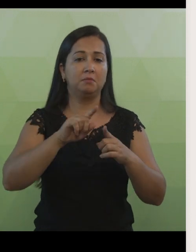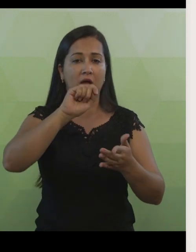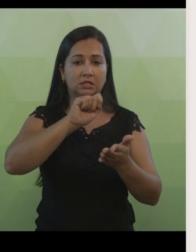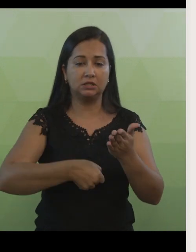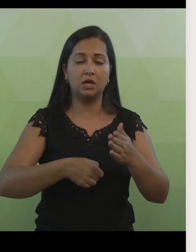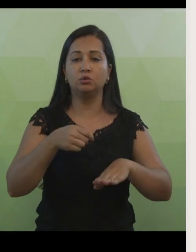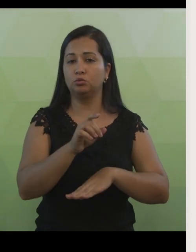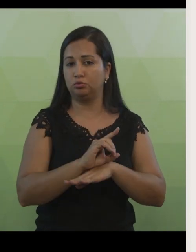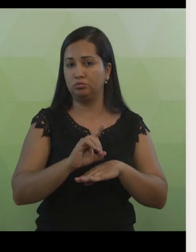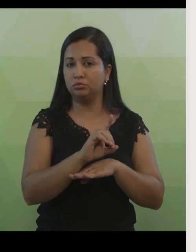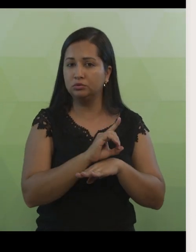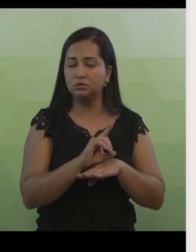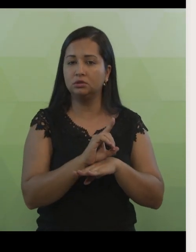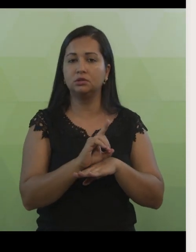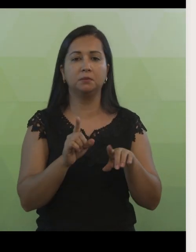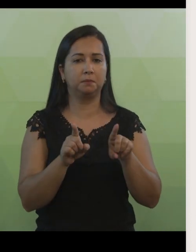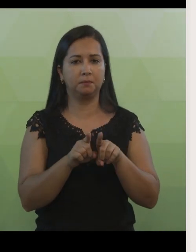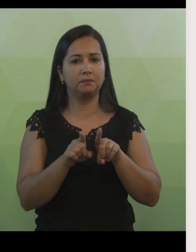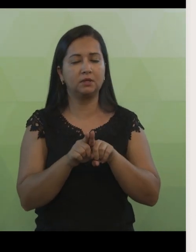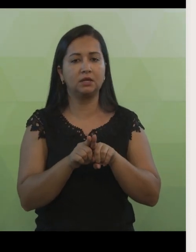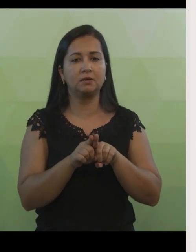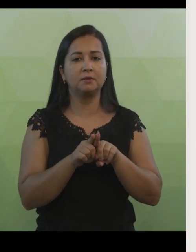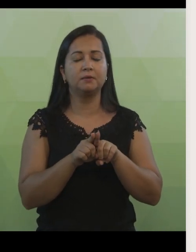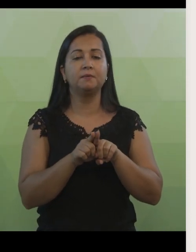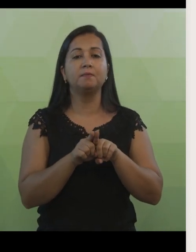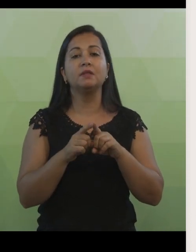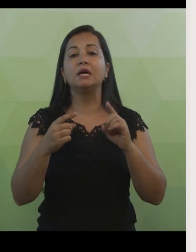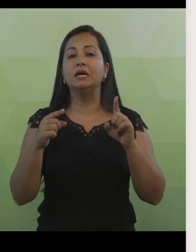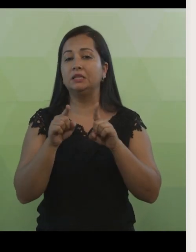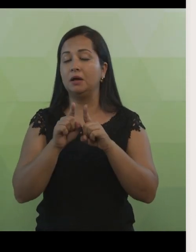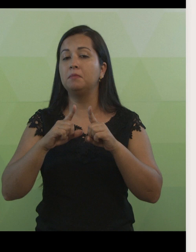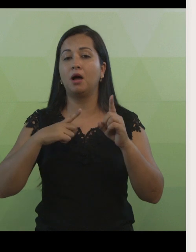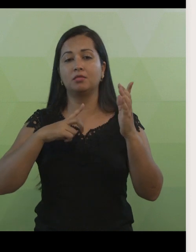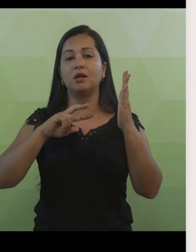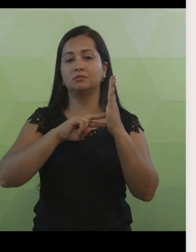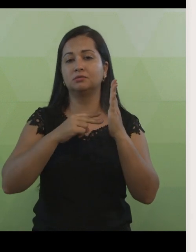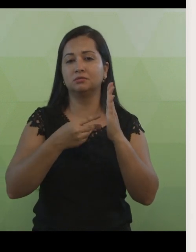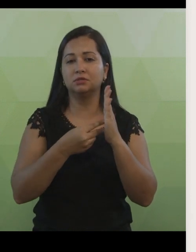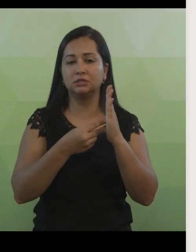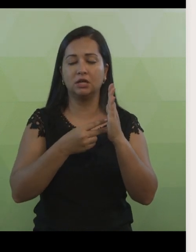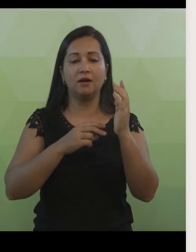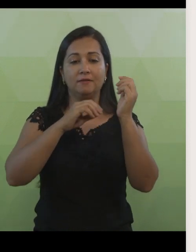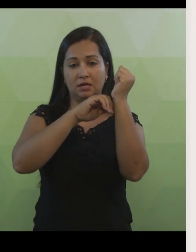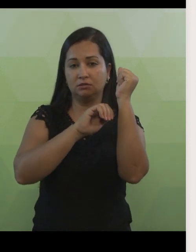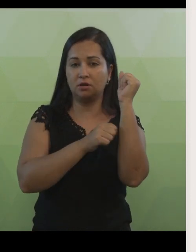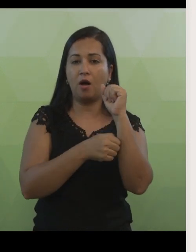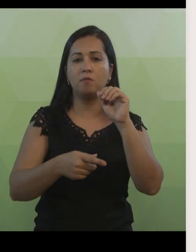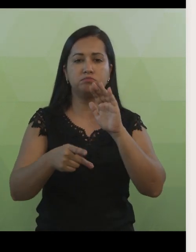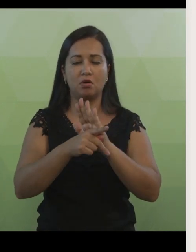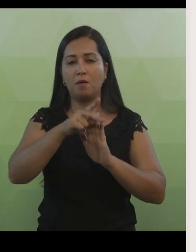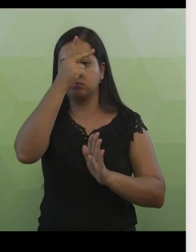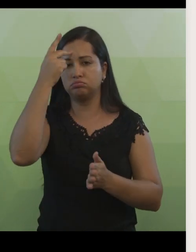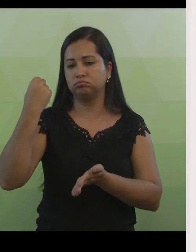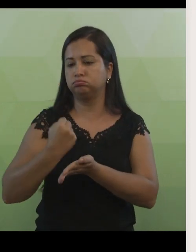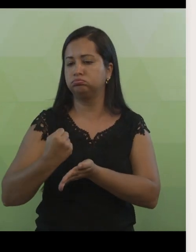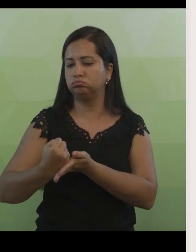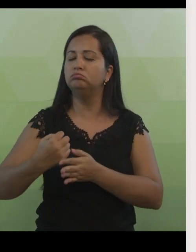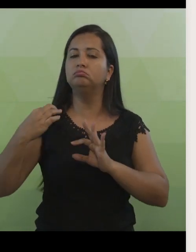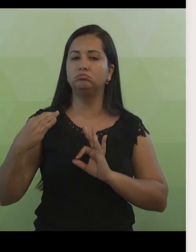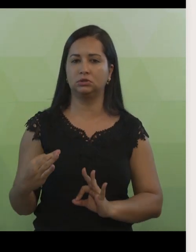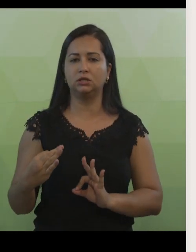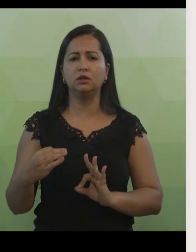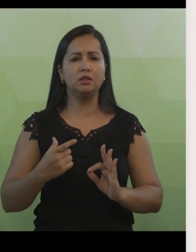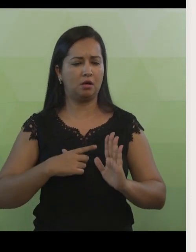da certificadora e as chaves públicas da autoridade certificadora. Então, existem